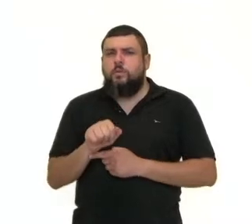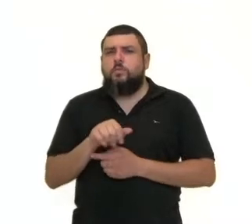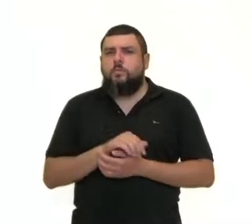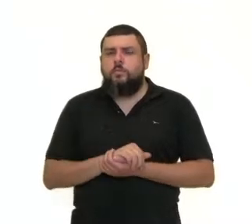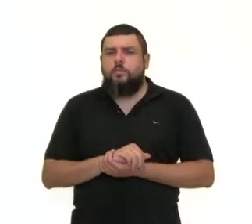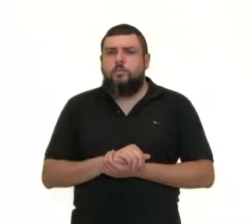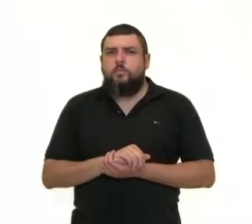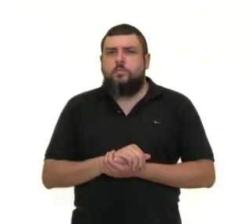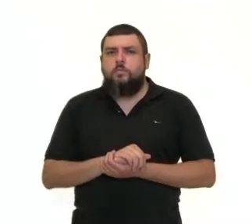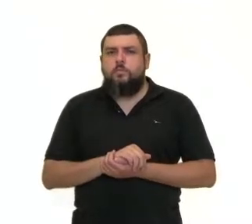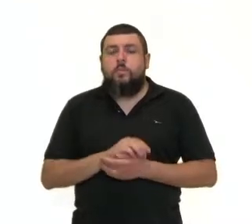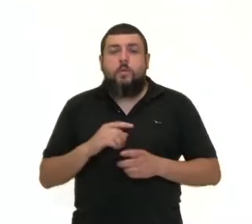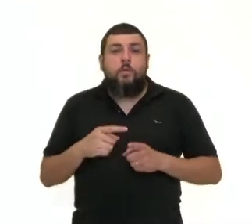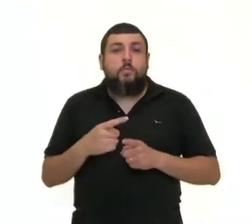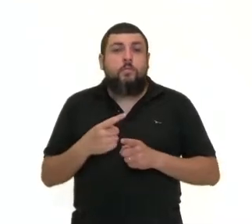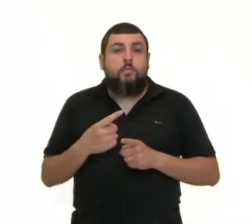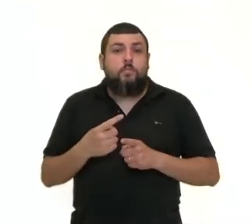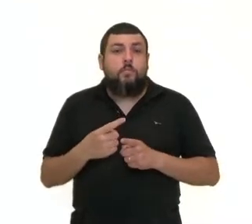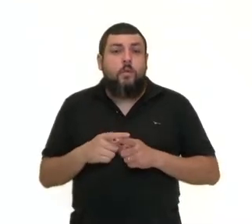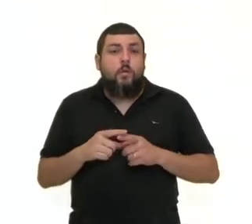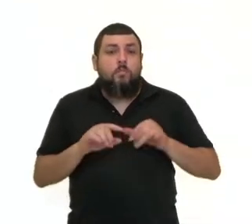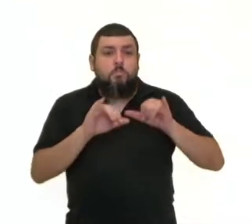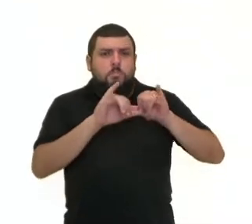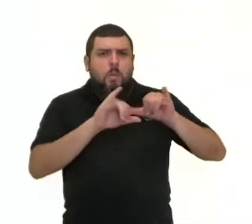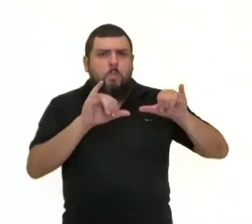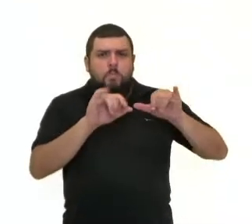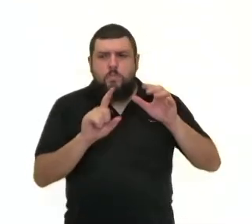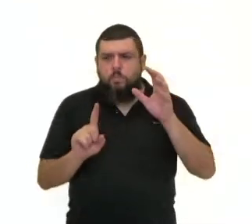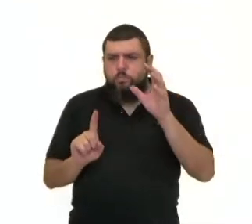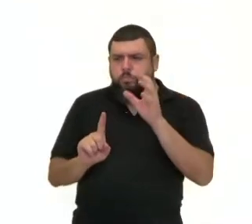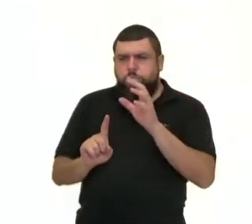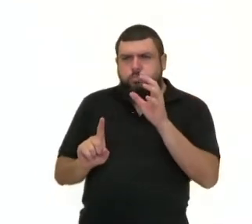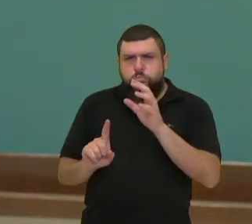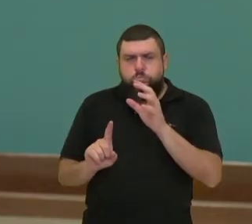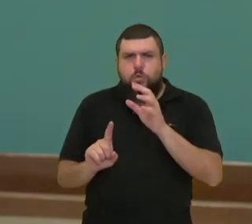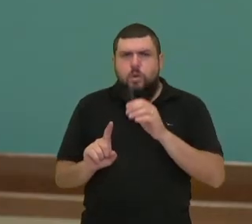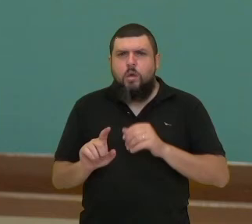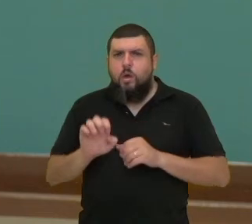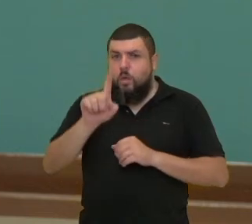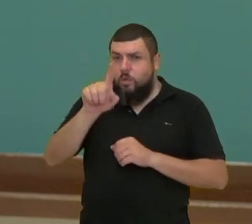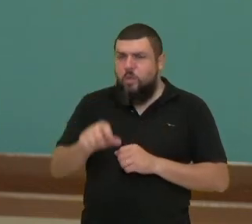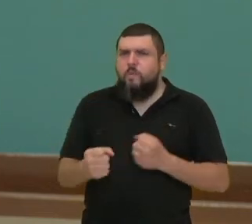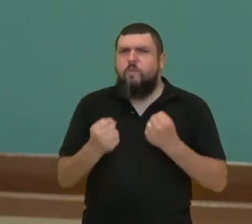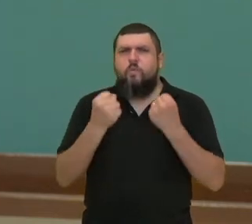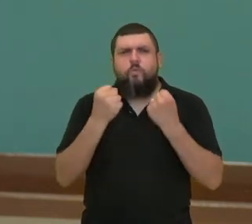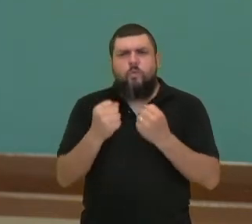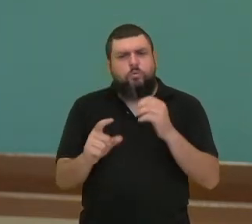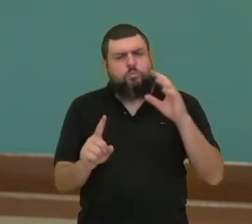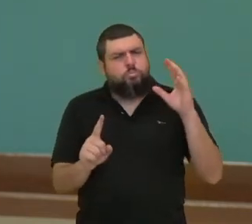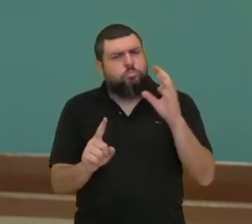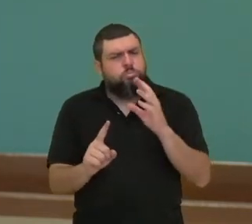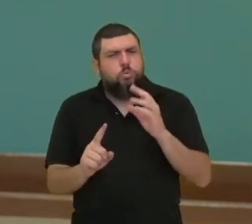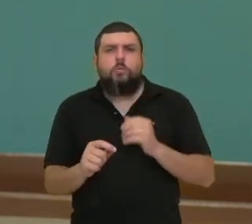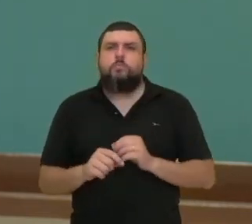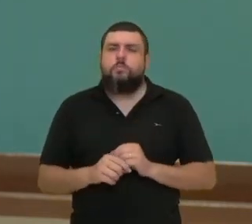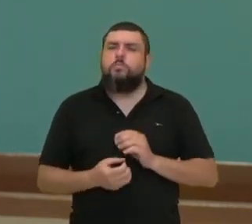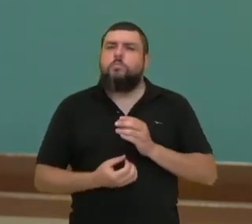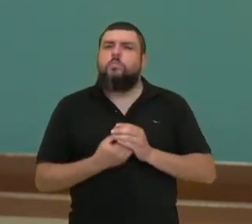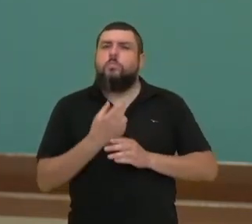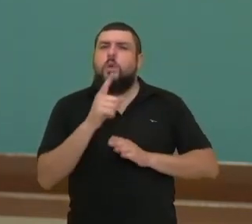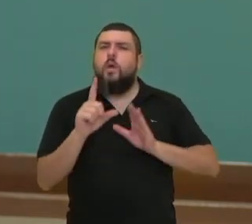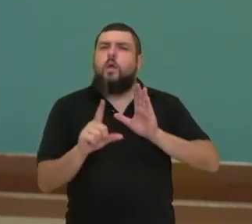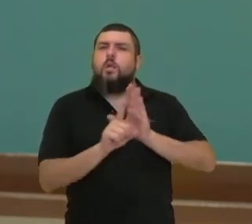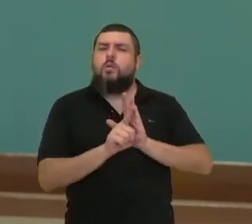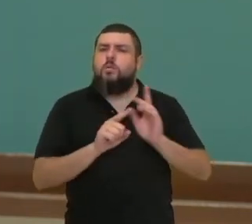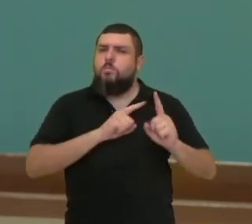comunicação mercadológica voltada a crianças, consideradas abusivas pelo órgão público. Então